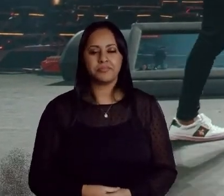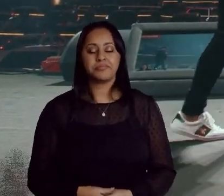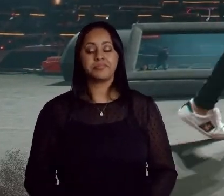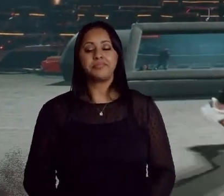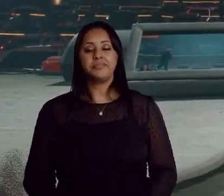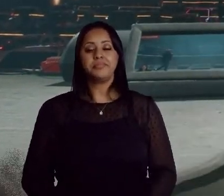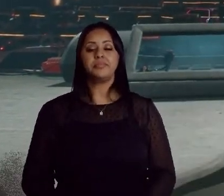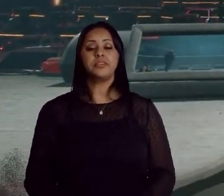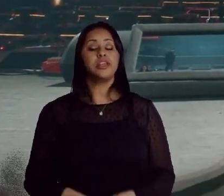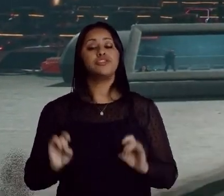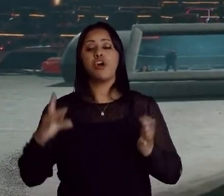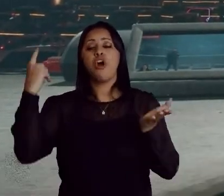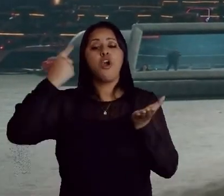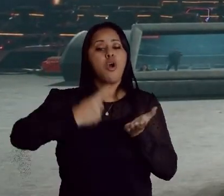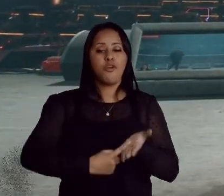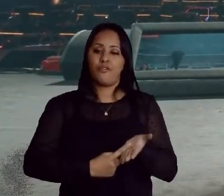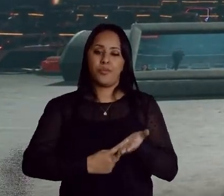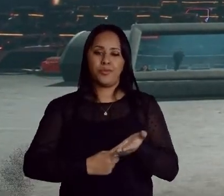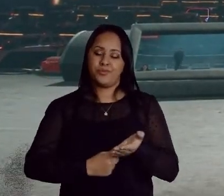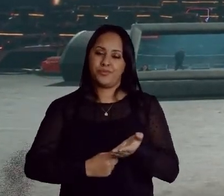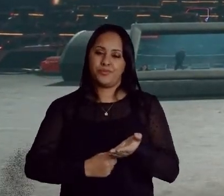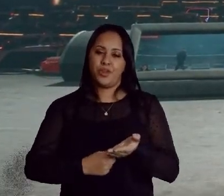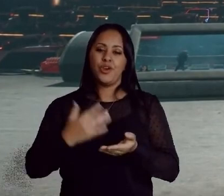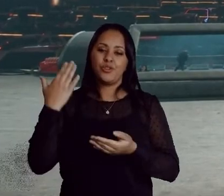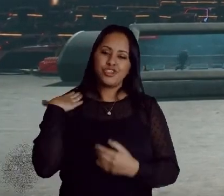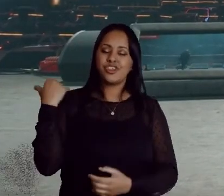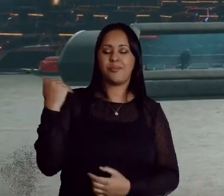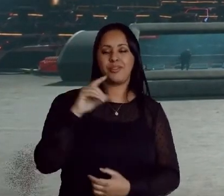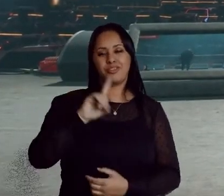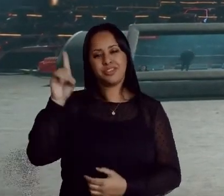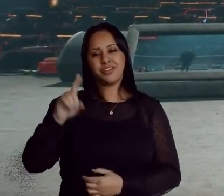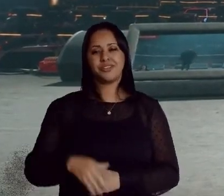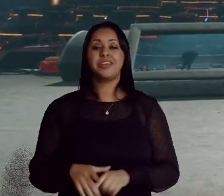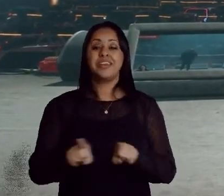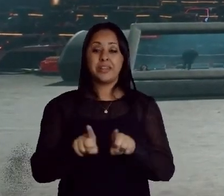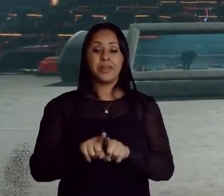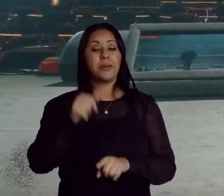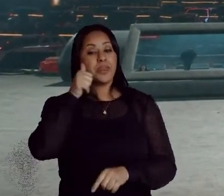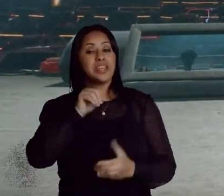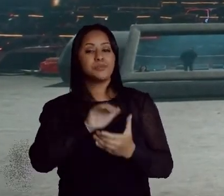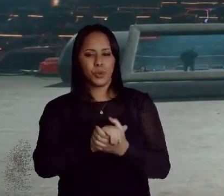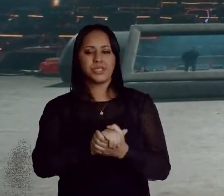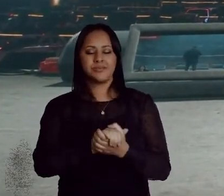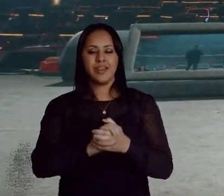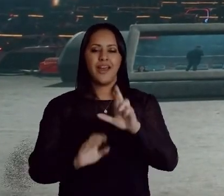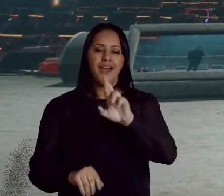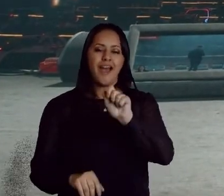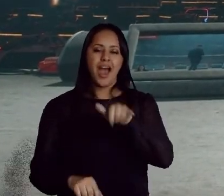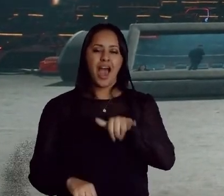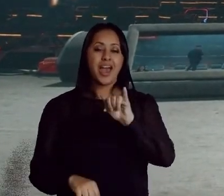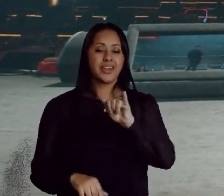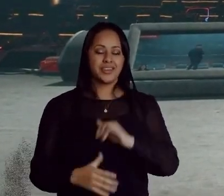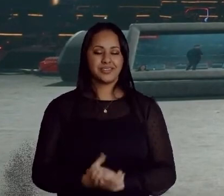E confirmou mais uma vez aí, inclusive, o chamado da Dona Rai aí, que já vem confirmando, o Senhor já vem confirmando